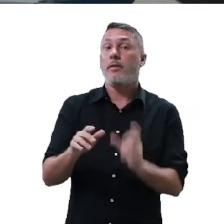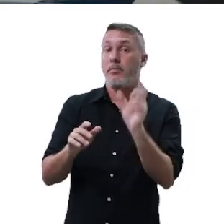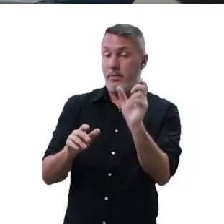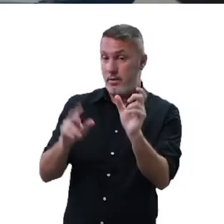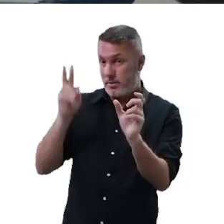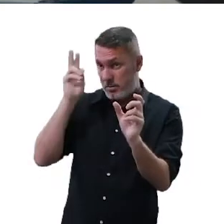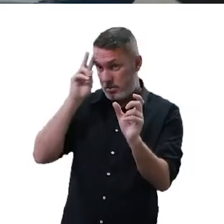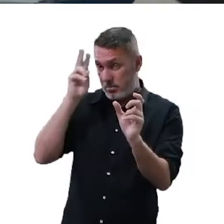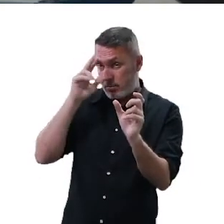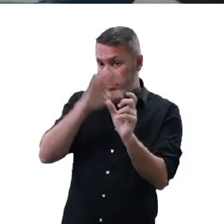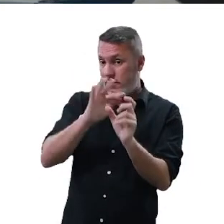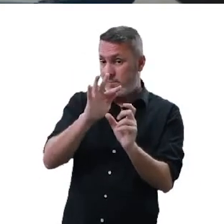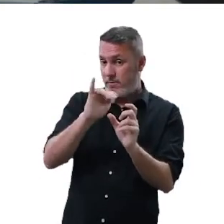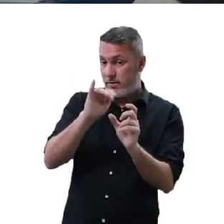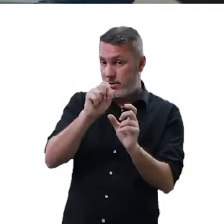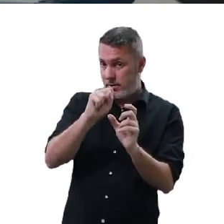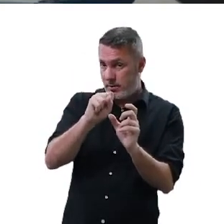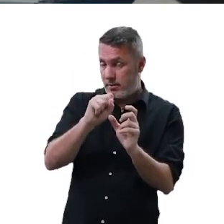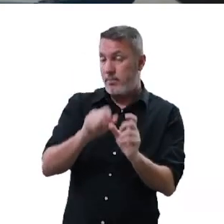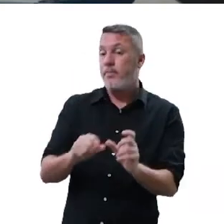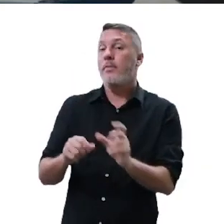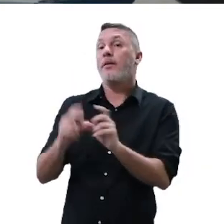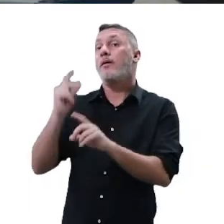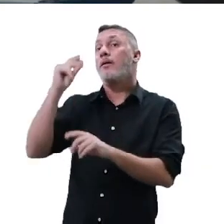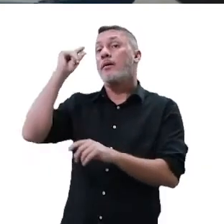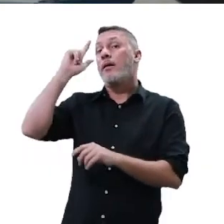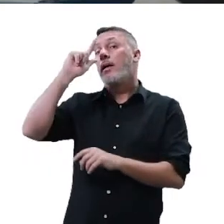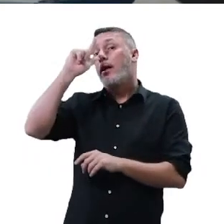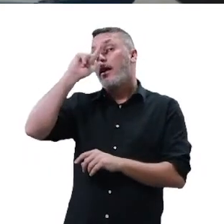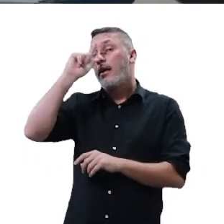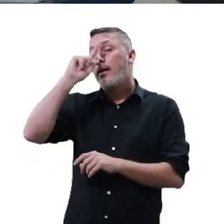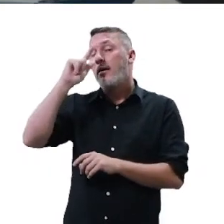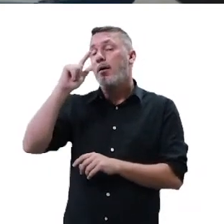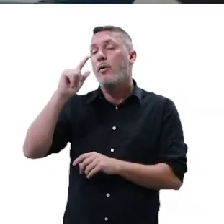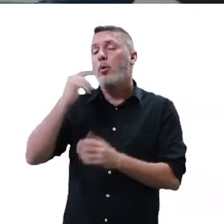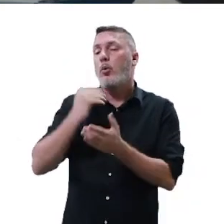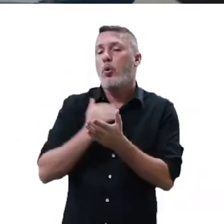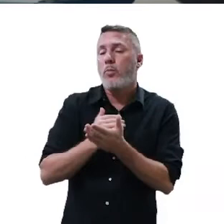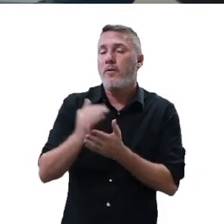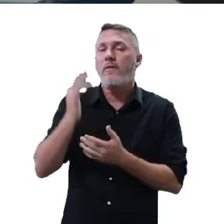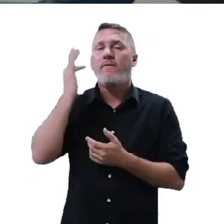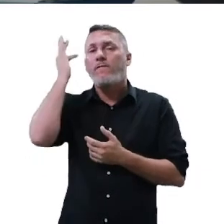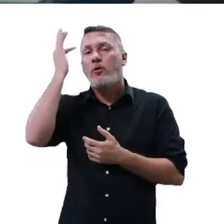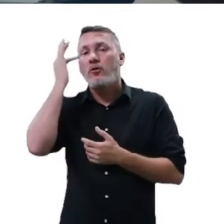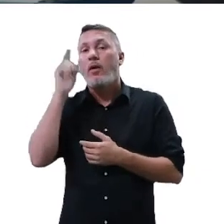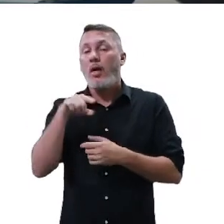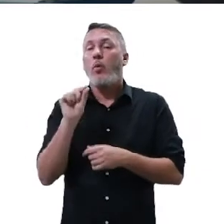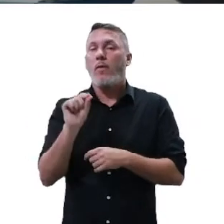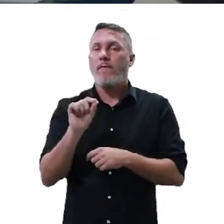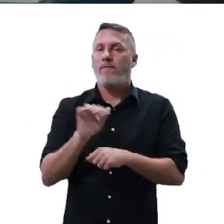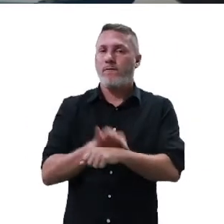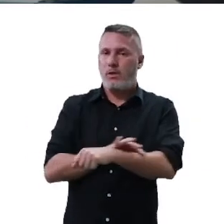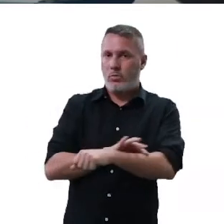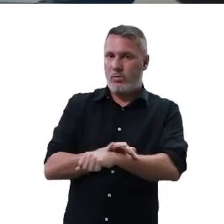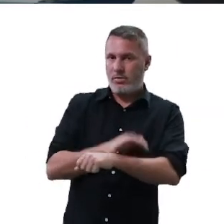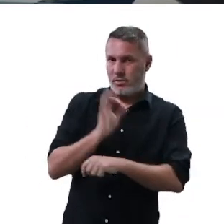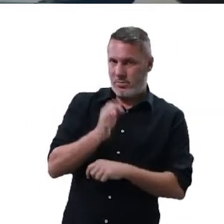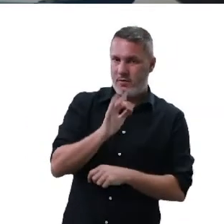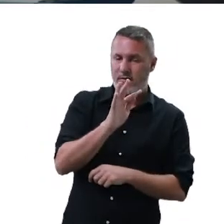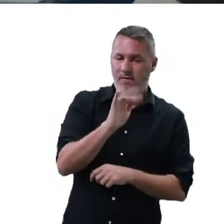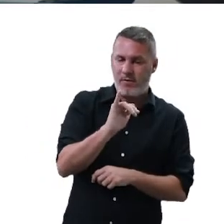em grego, é a palavra physis. Os primeiros filósofos eram filósofos